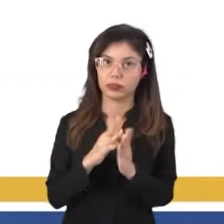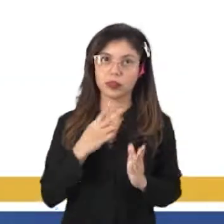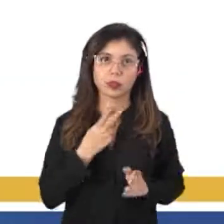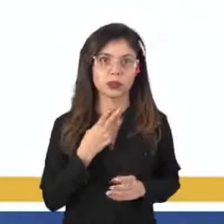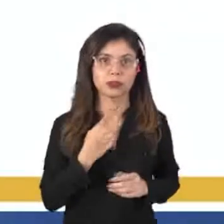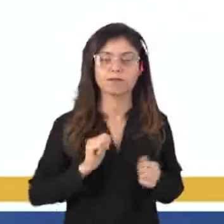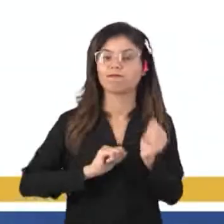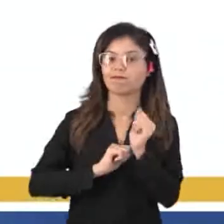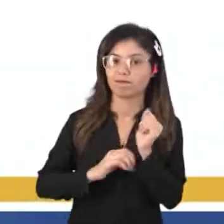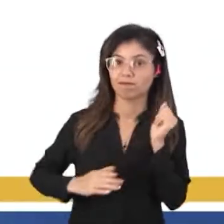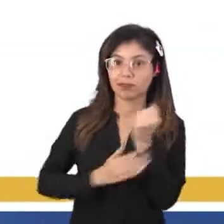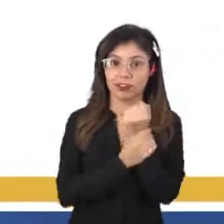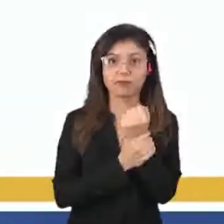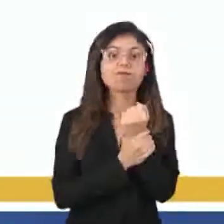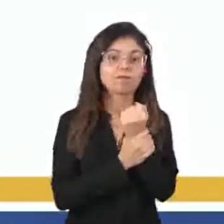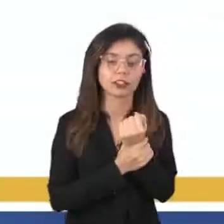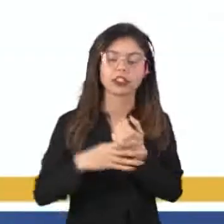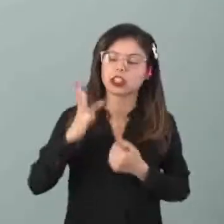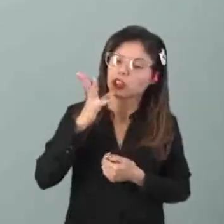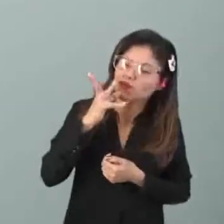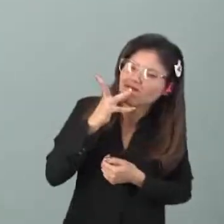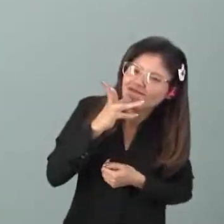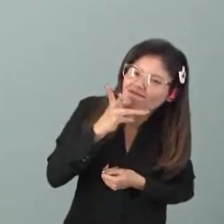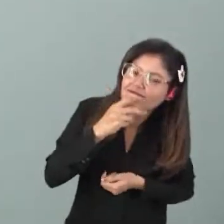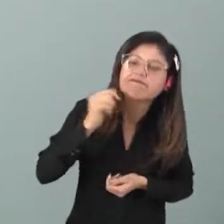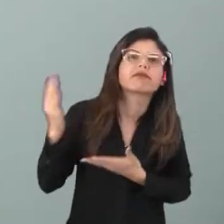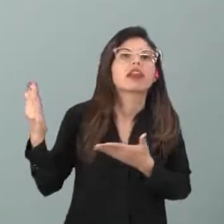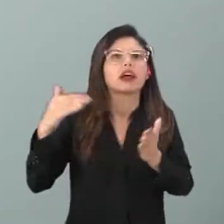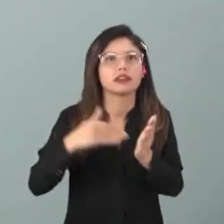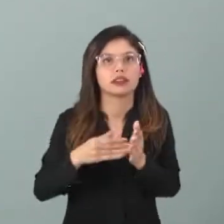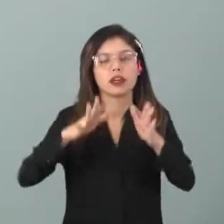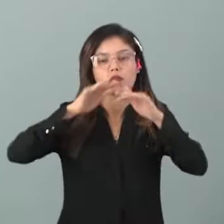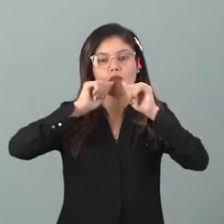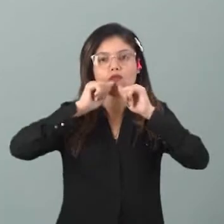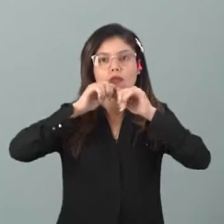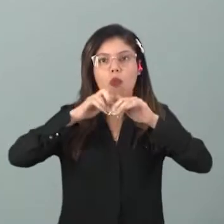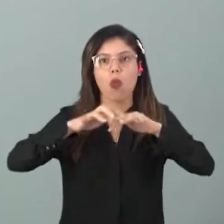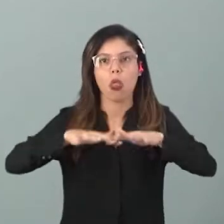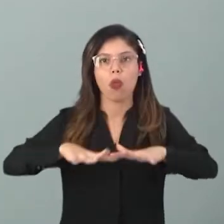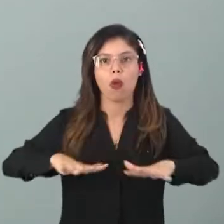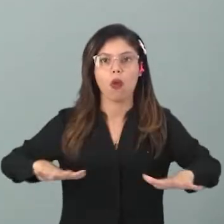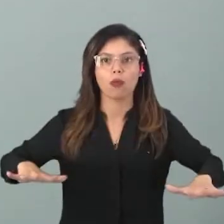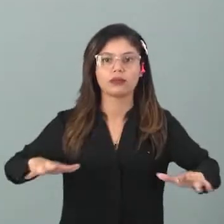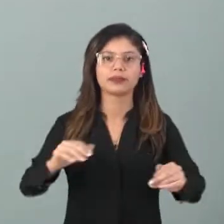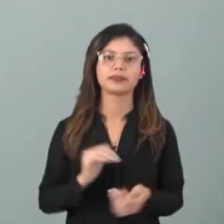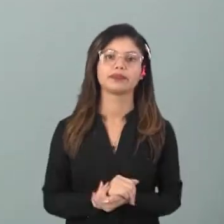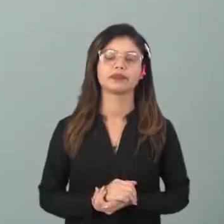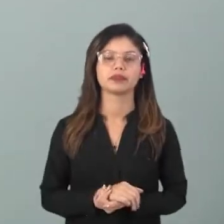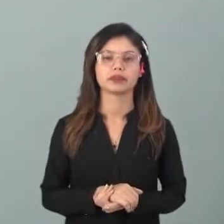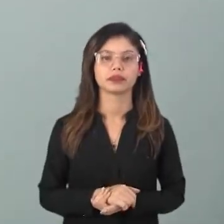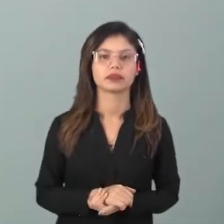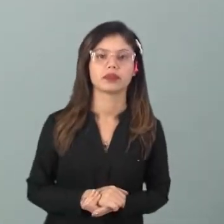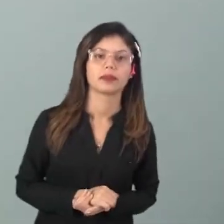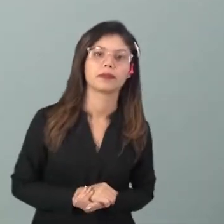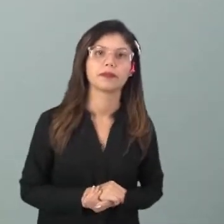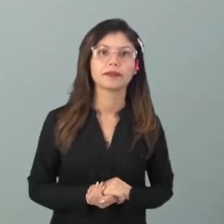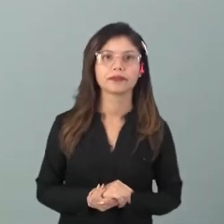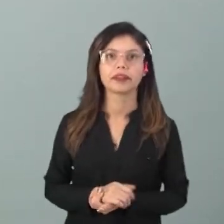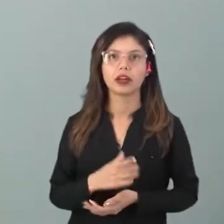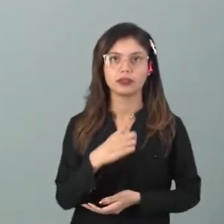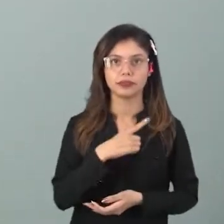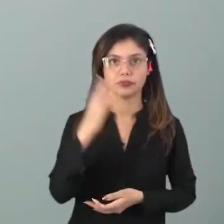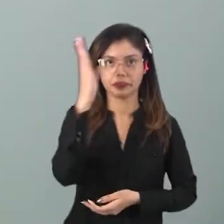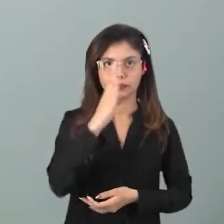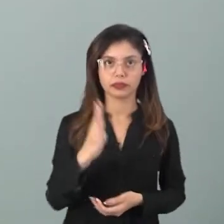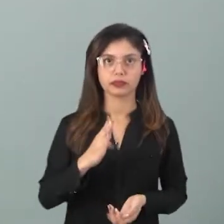ser muito seguro, né? E demora um certo tempo até que essa água possa escoar e tudo voltar às atividades normais. Então a gente tem aí